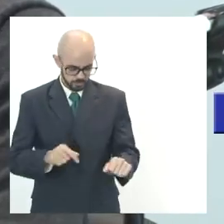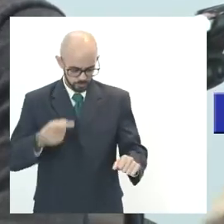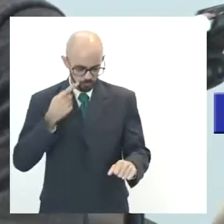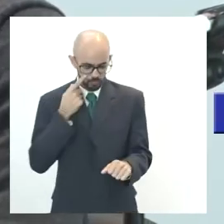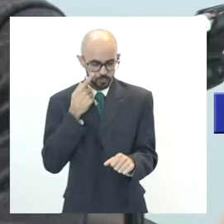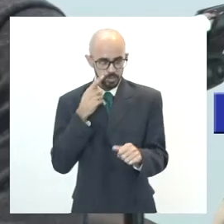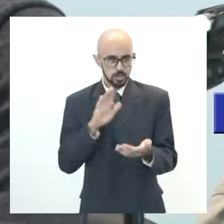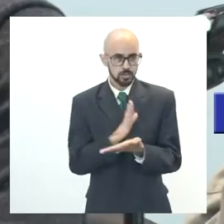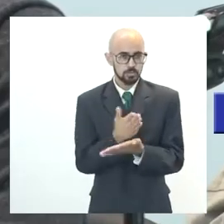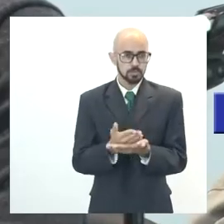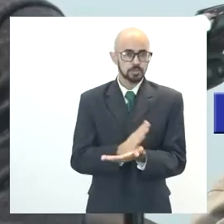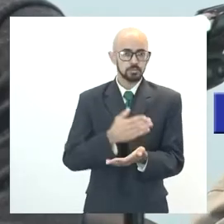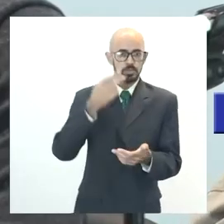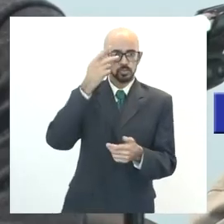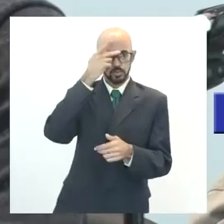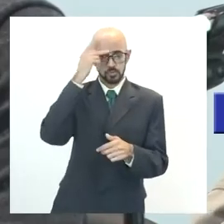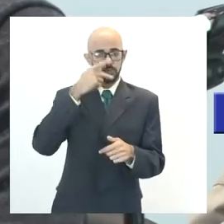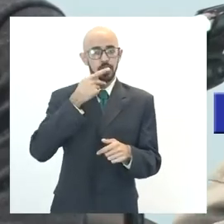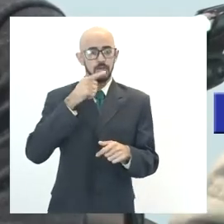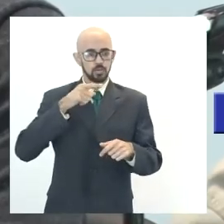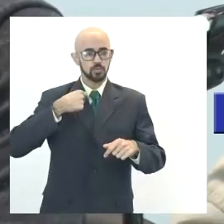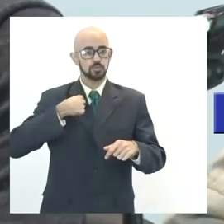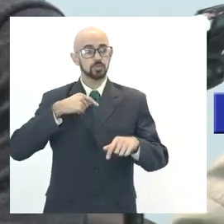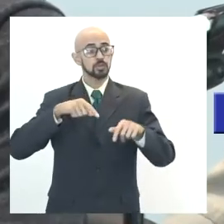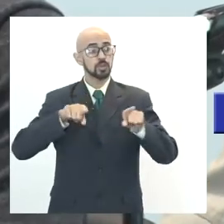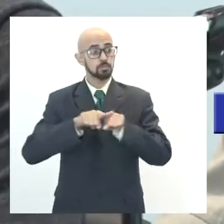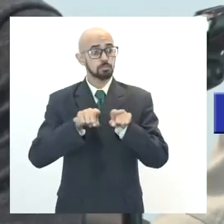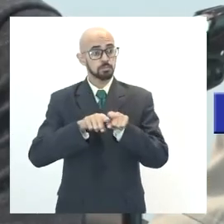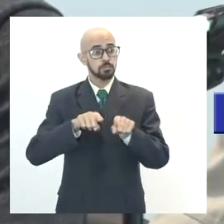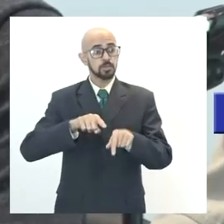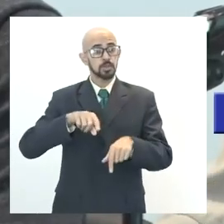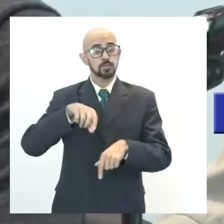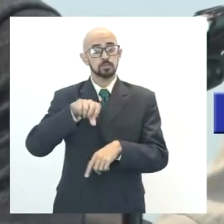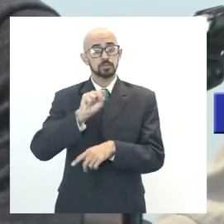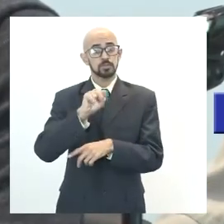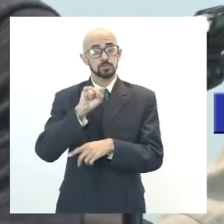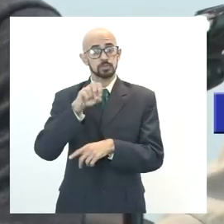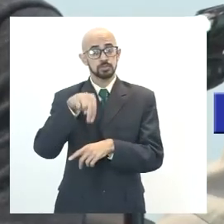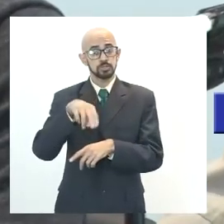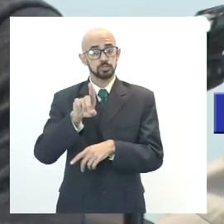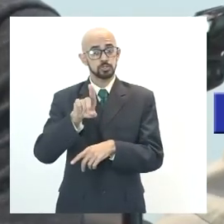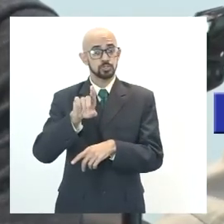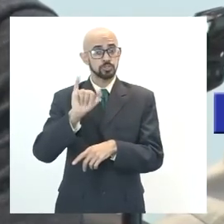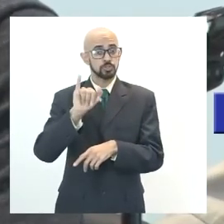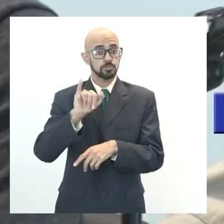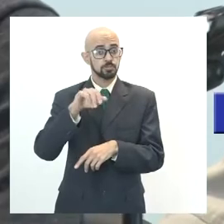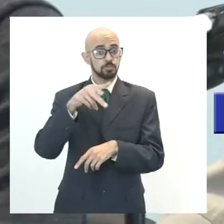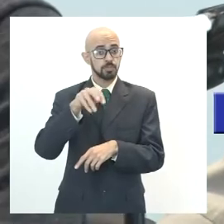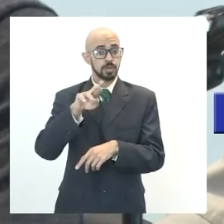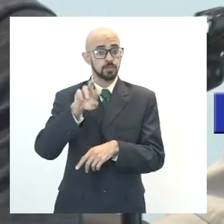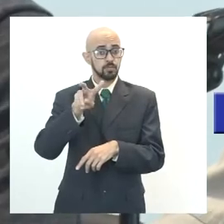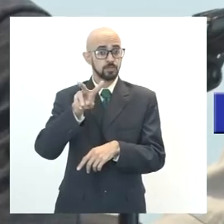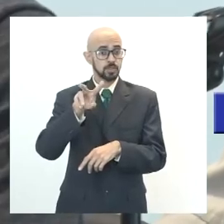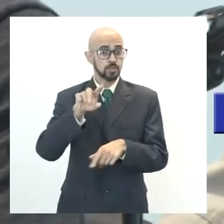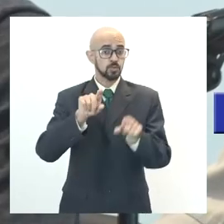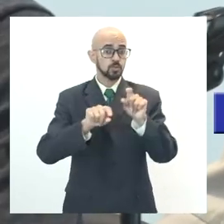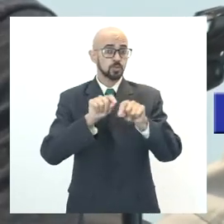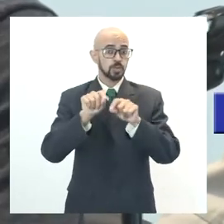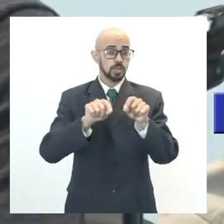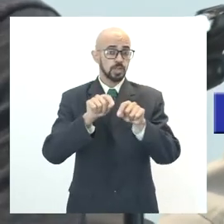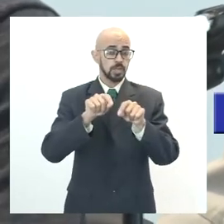Inclusive a menina do sindisprev que a força representativa dos Servidores